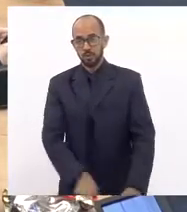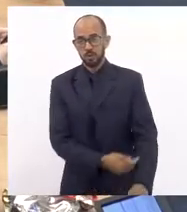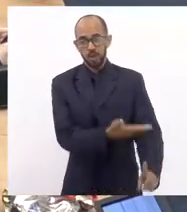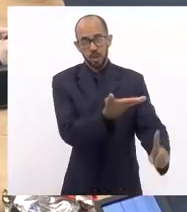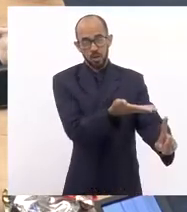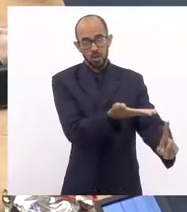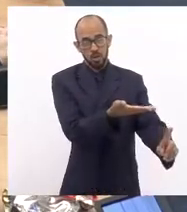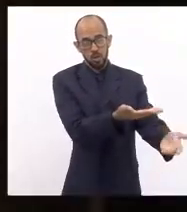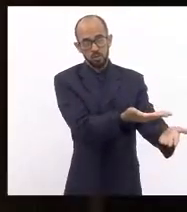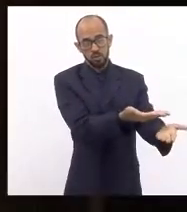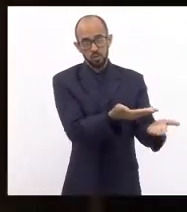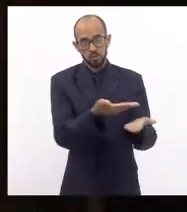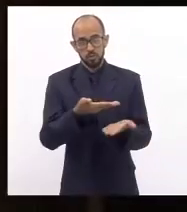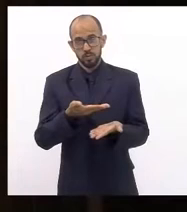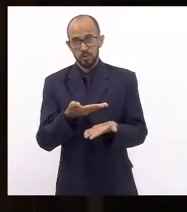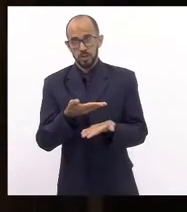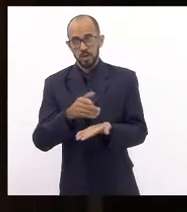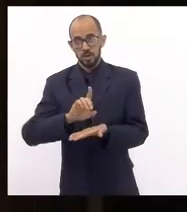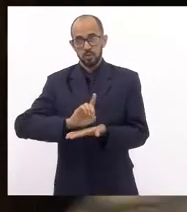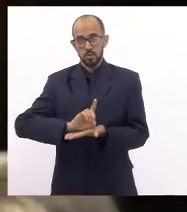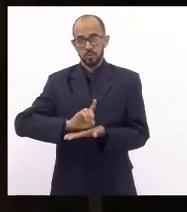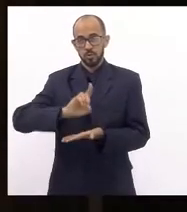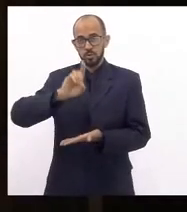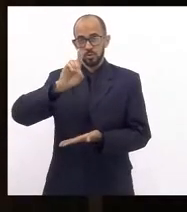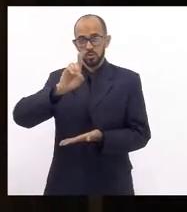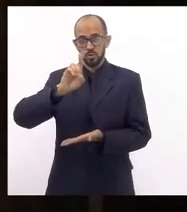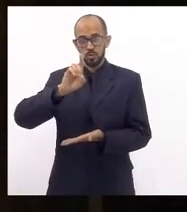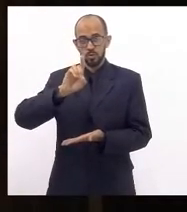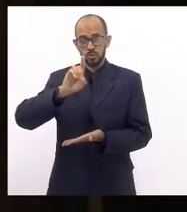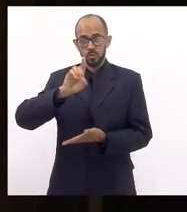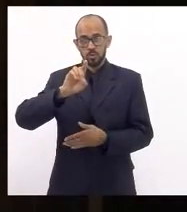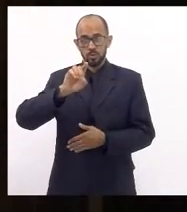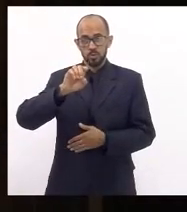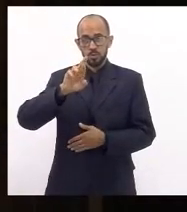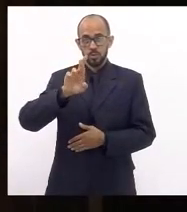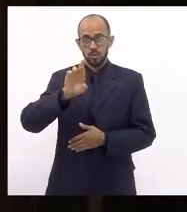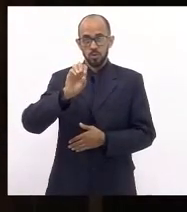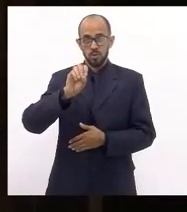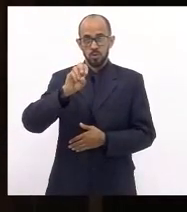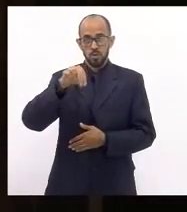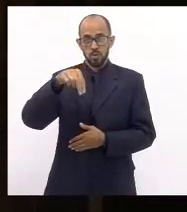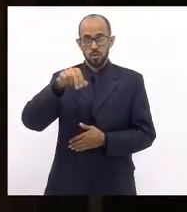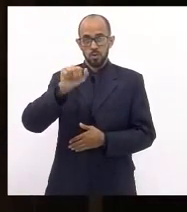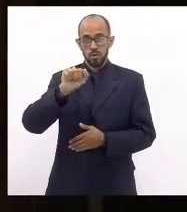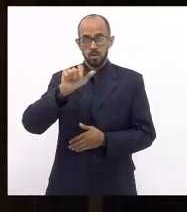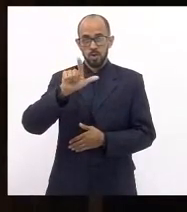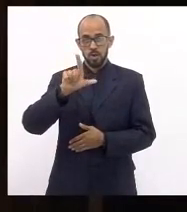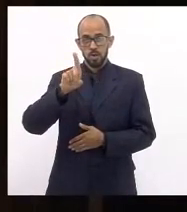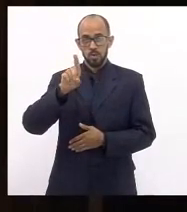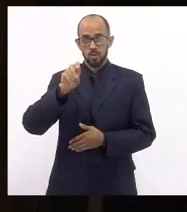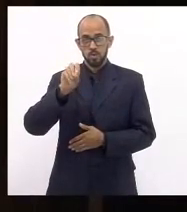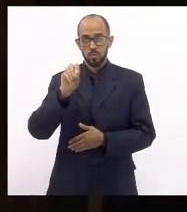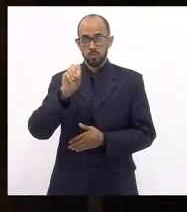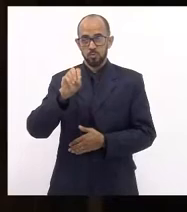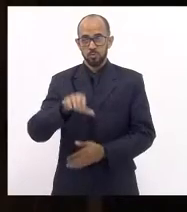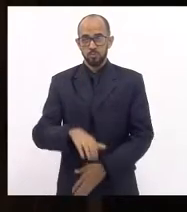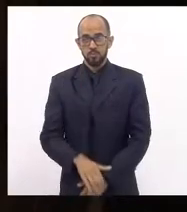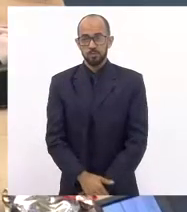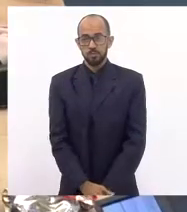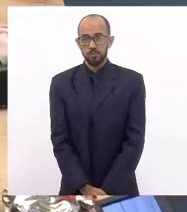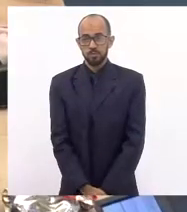Tenho a honra de chamar o excelentíssimo doutor Ronaldo de Jesus Alves.